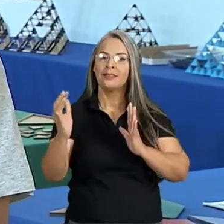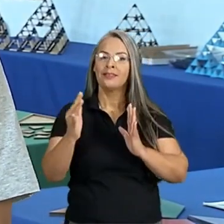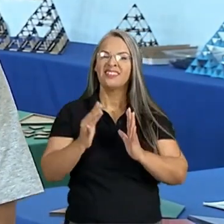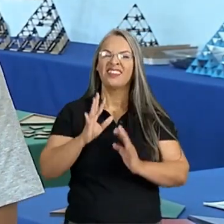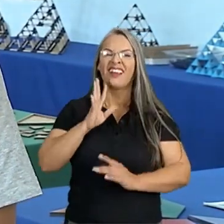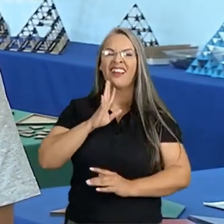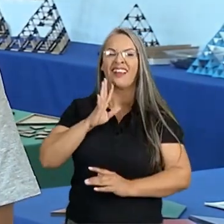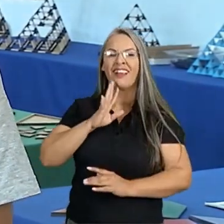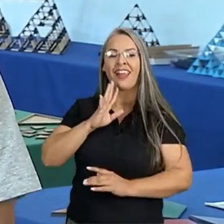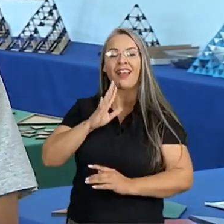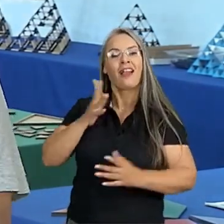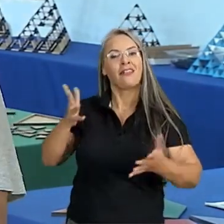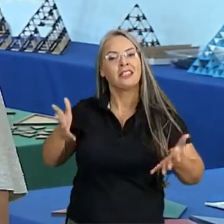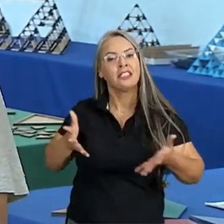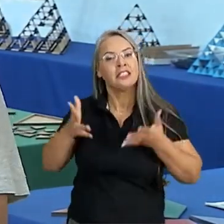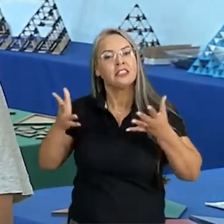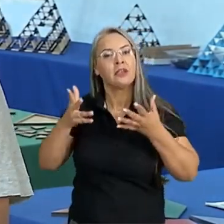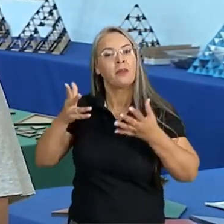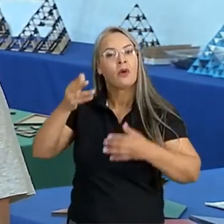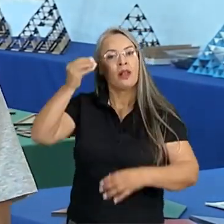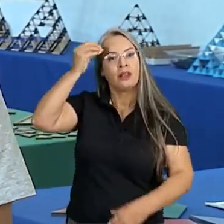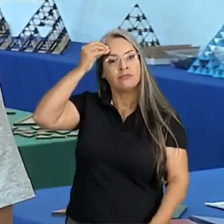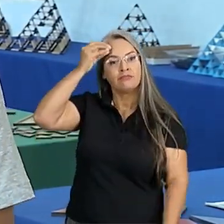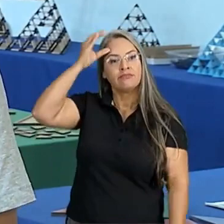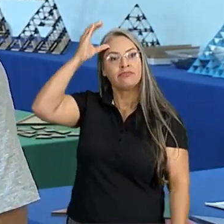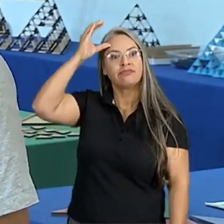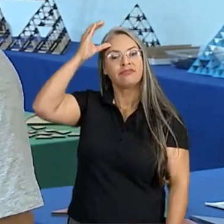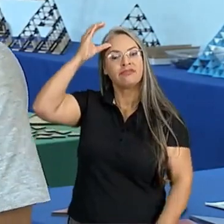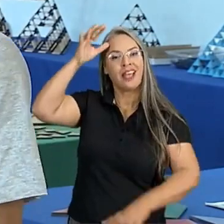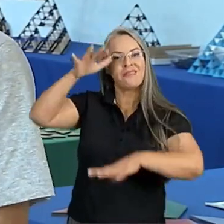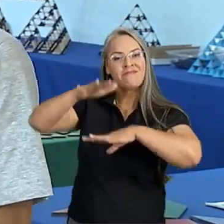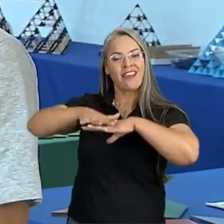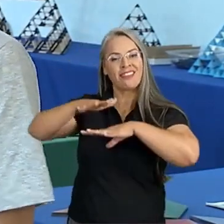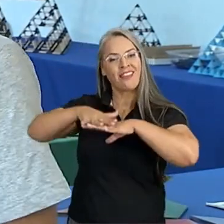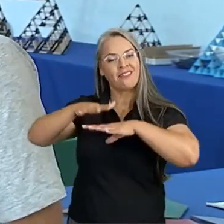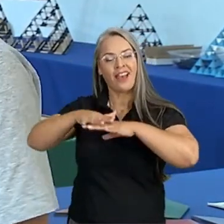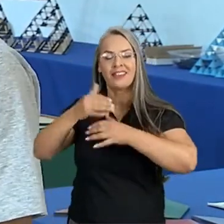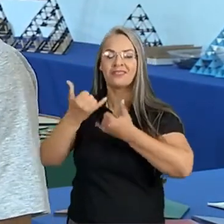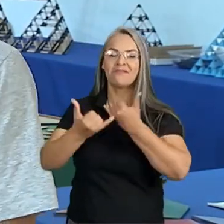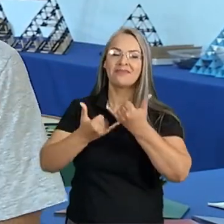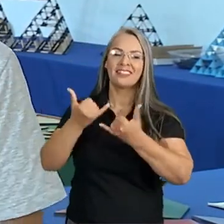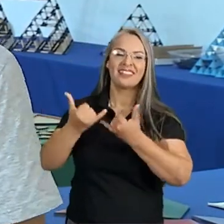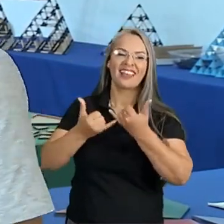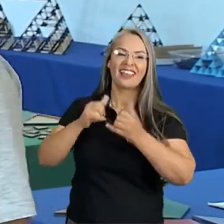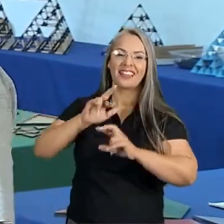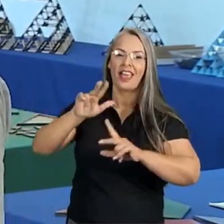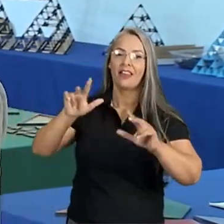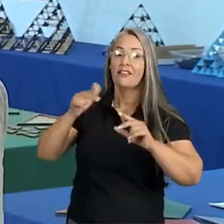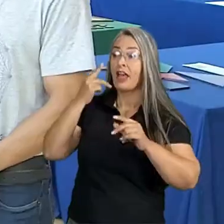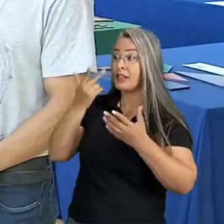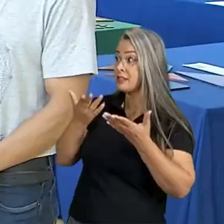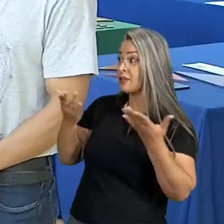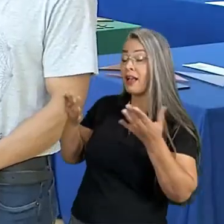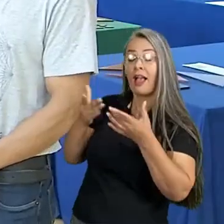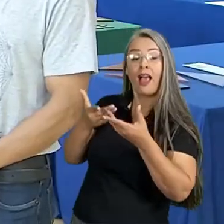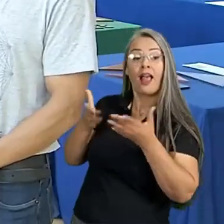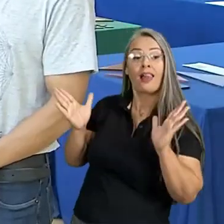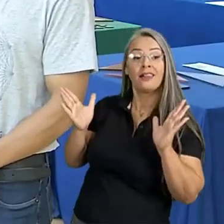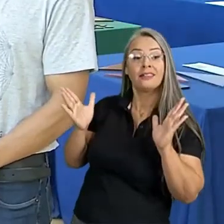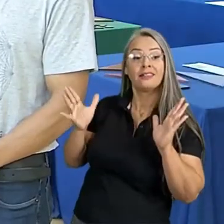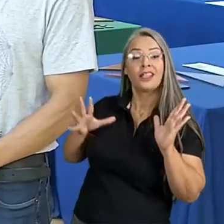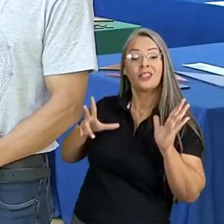estuda matemática não a partir de jogo de quebra-cabeças e bom o espaço está aberto para todo mundo Professor